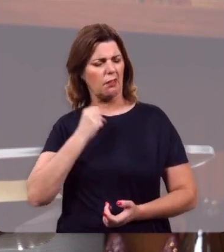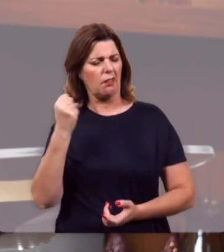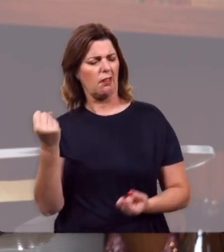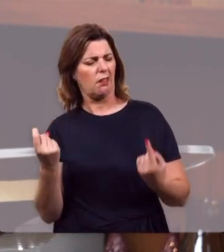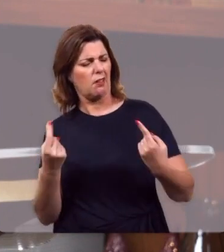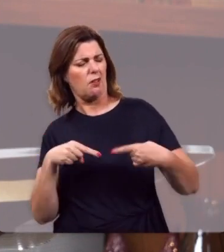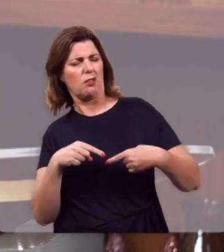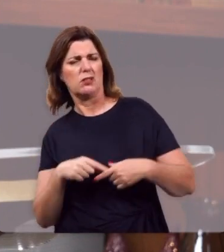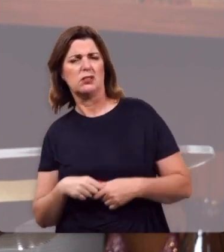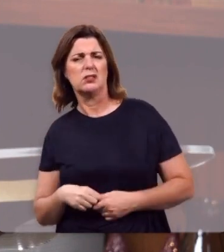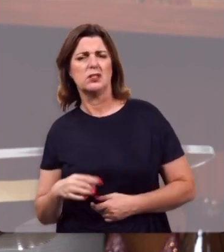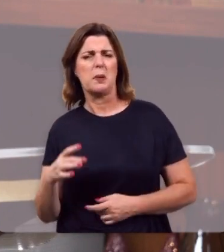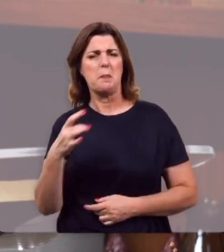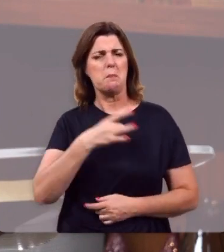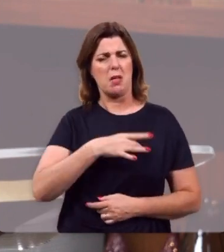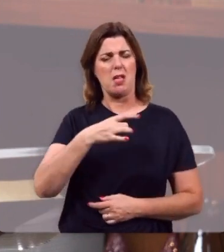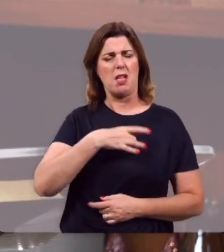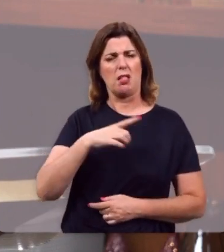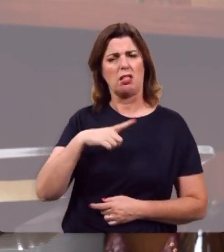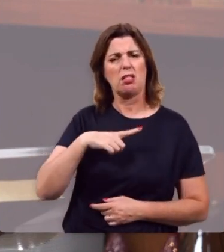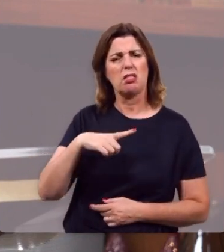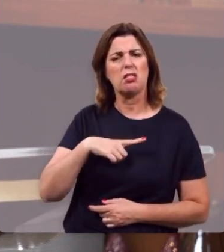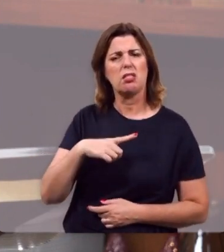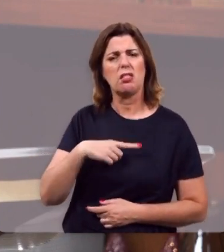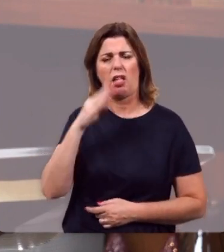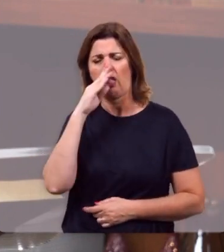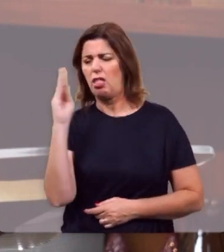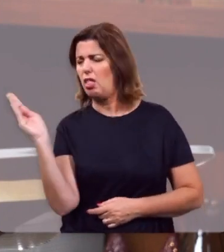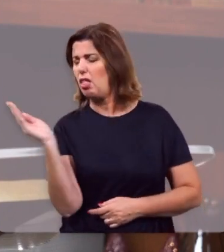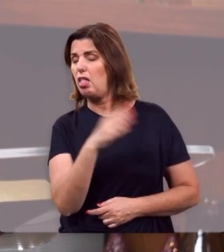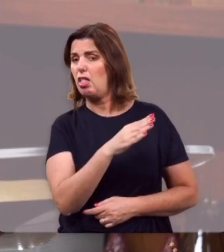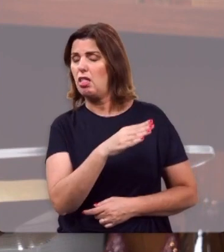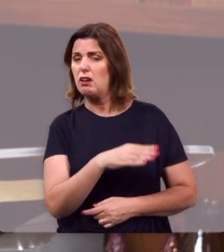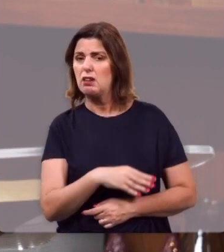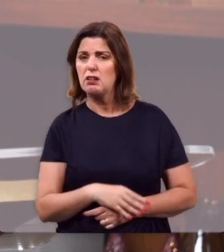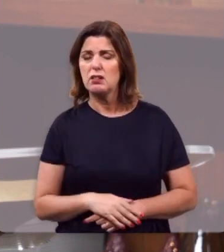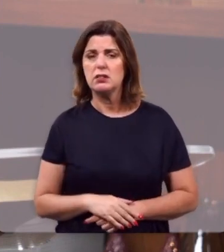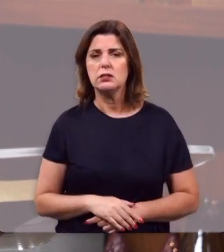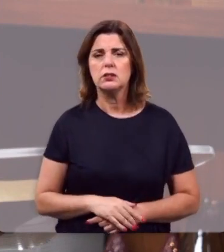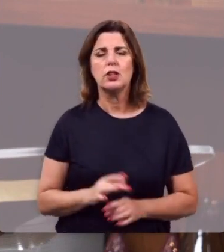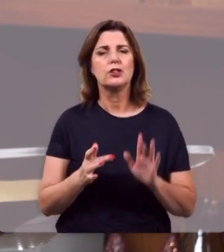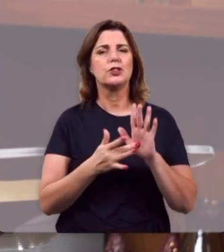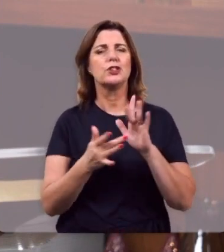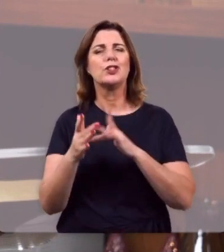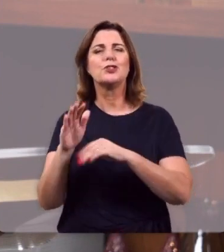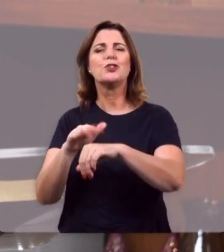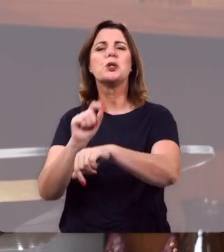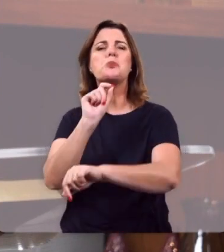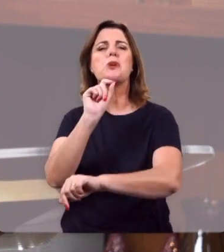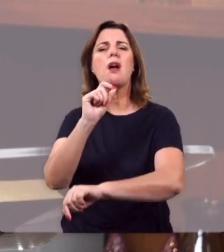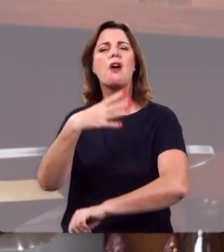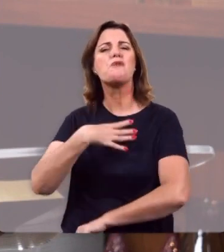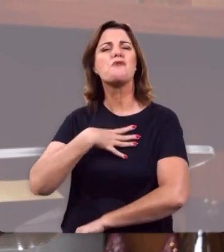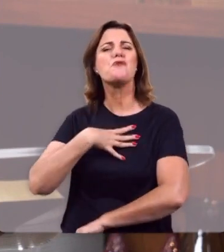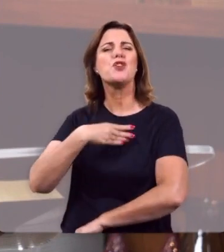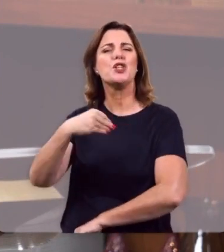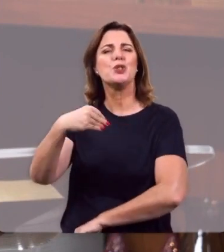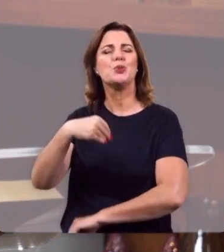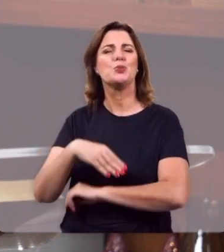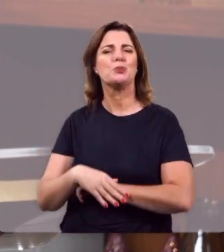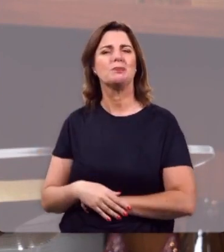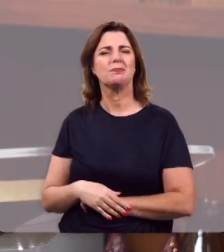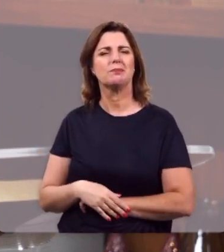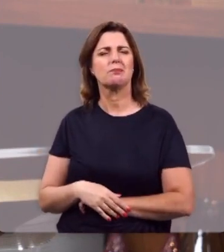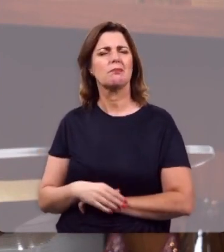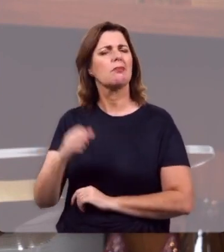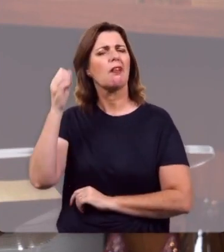rebeldes, covardes, desertores, Jesus os chama de filhos.